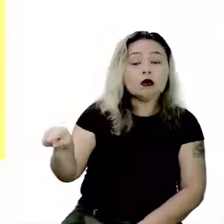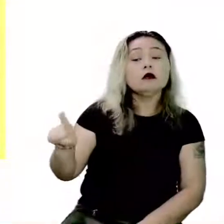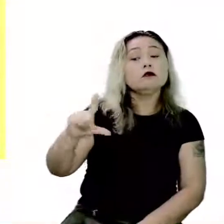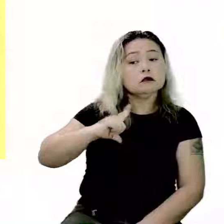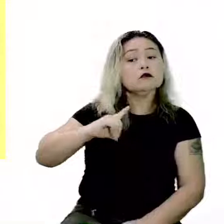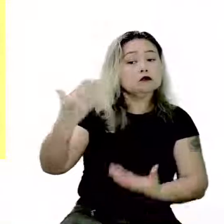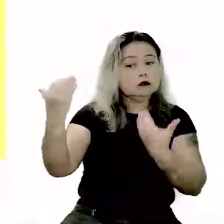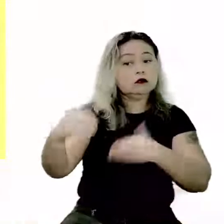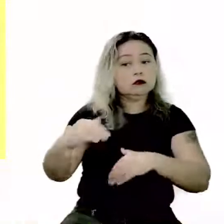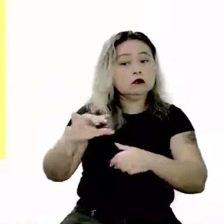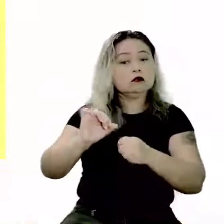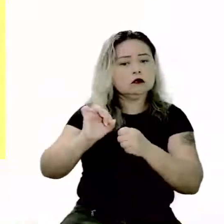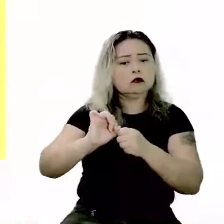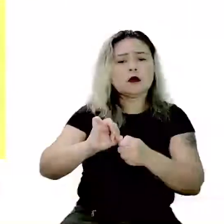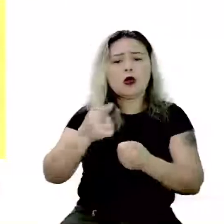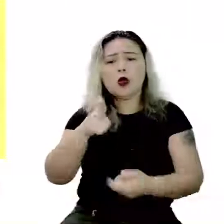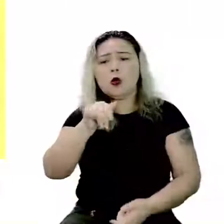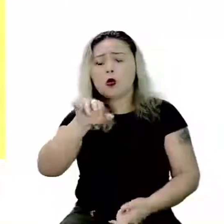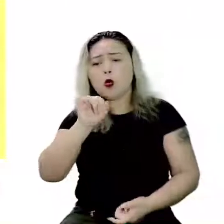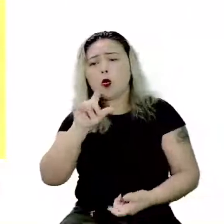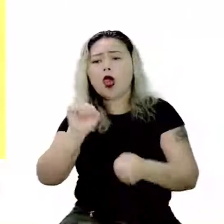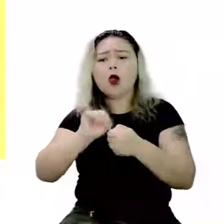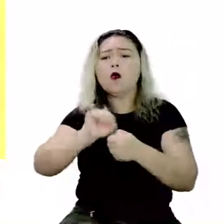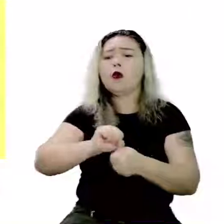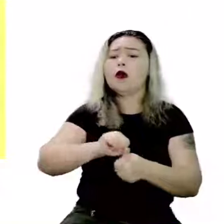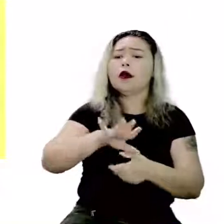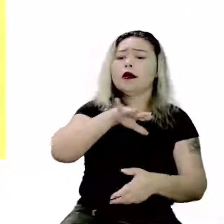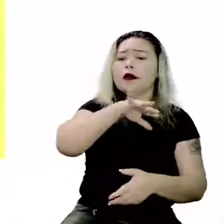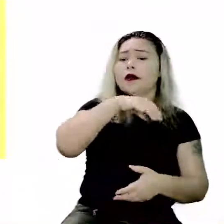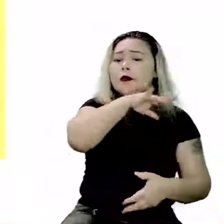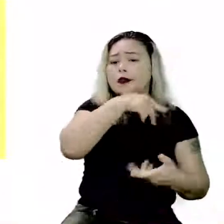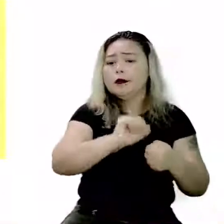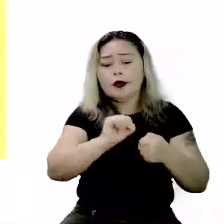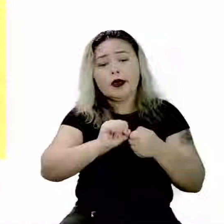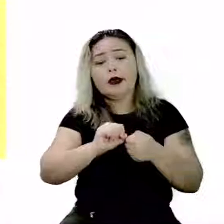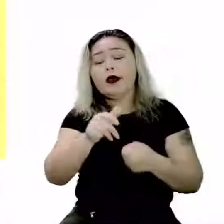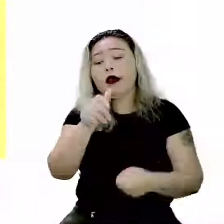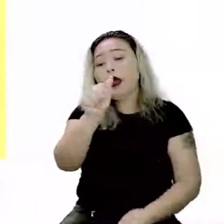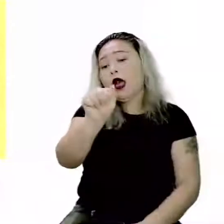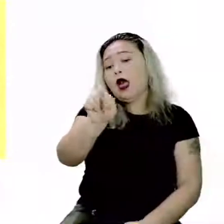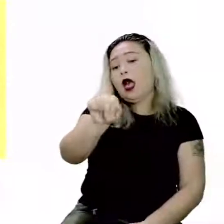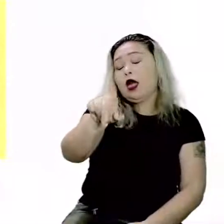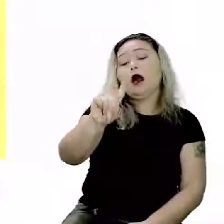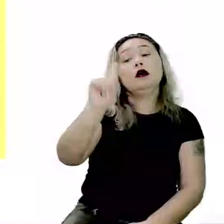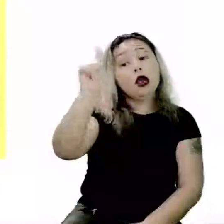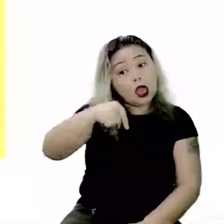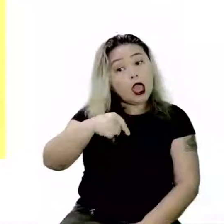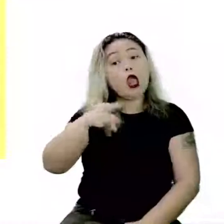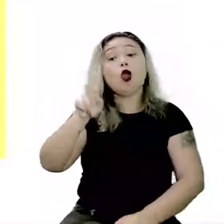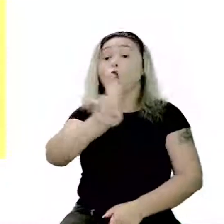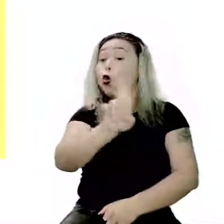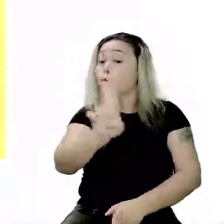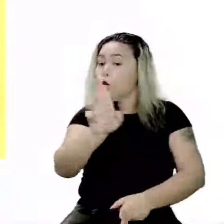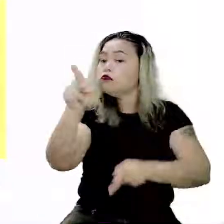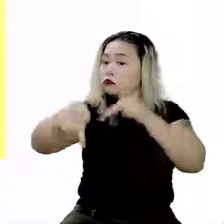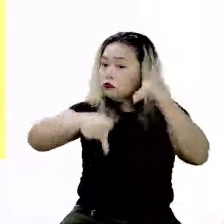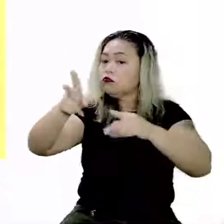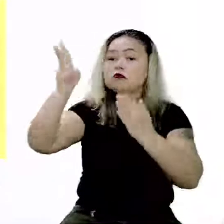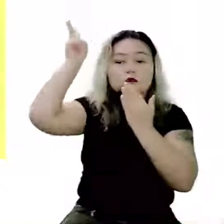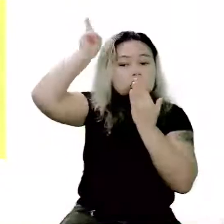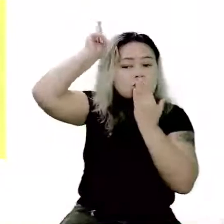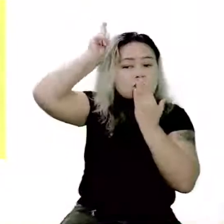cair em concurso. Aí, não, gavião é um bicho, é um animal, arara também. Não, são nomes de povos indígenas,